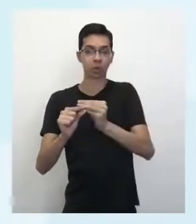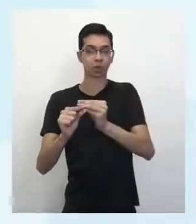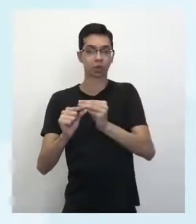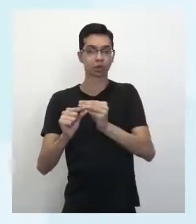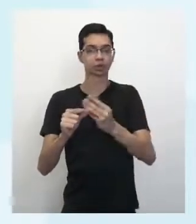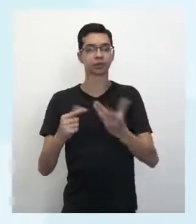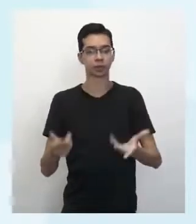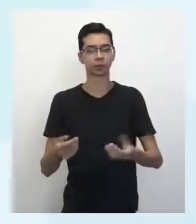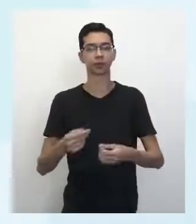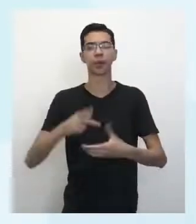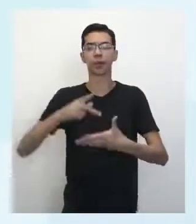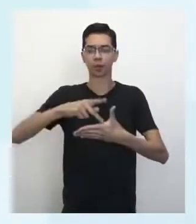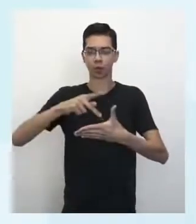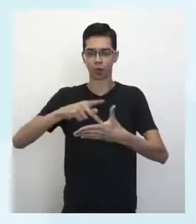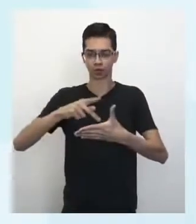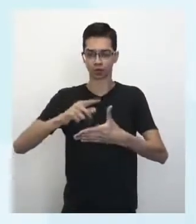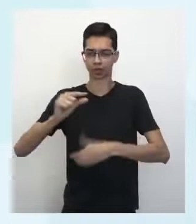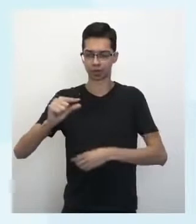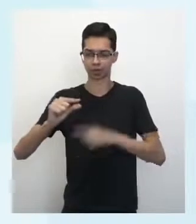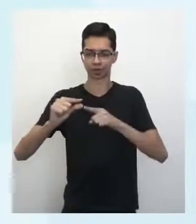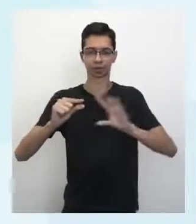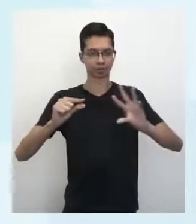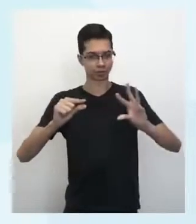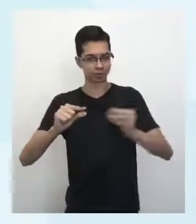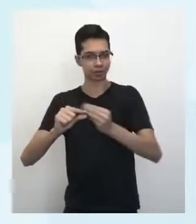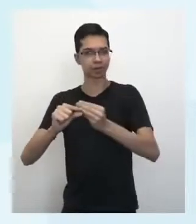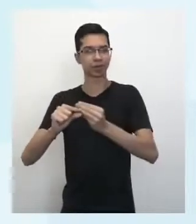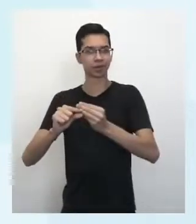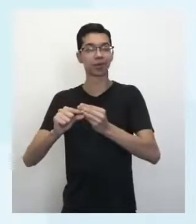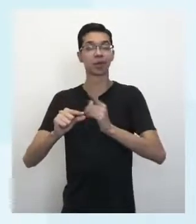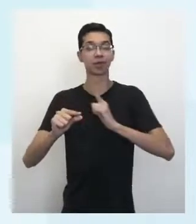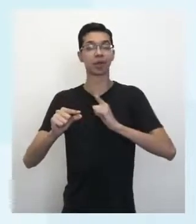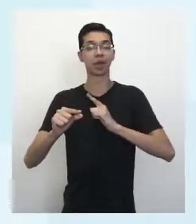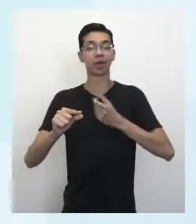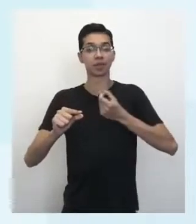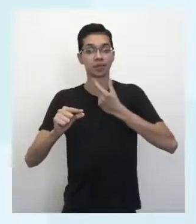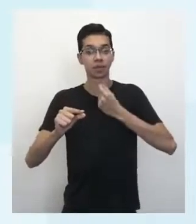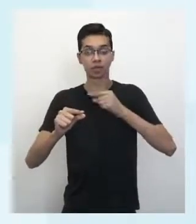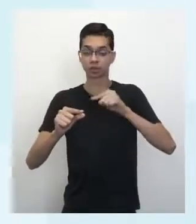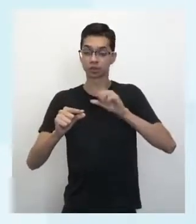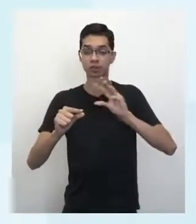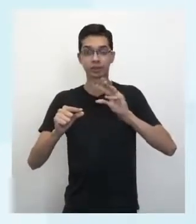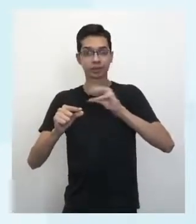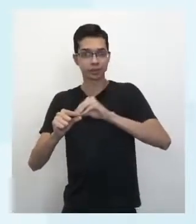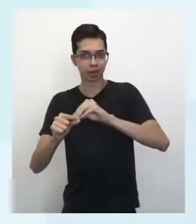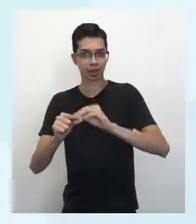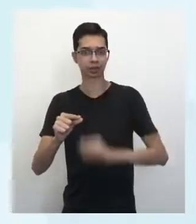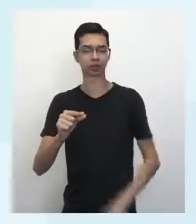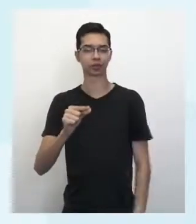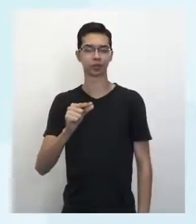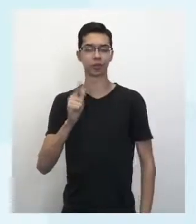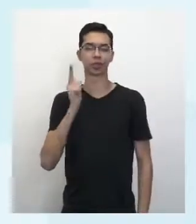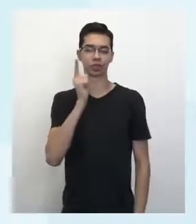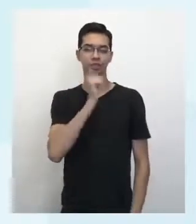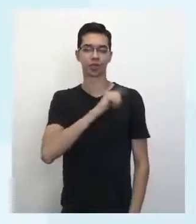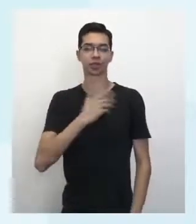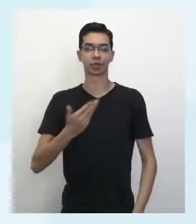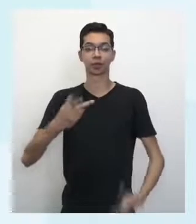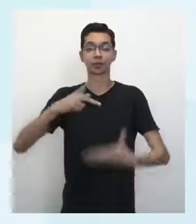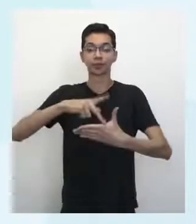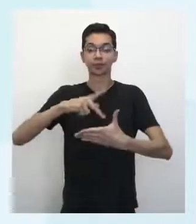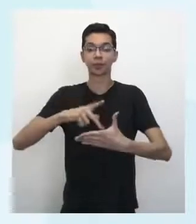micela proteica serviu como um transportador do medicamento. Então, essa micela proteica, junto com o medicamento,